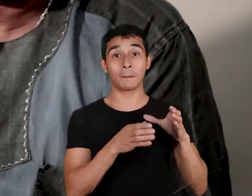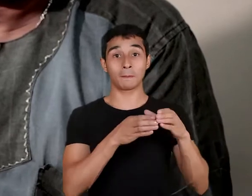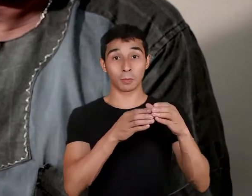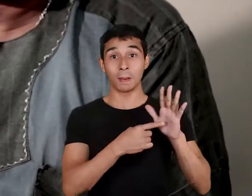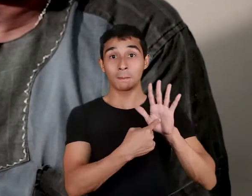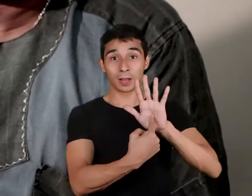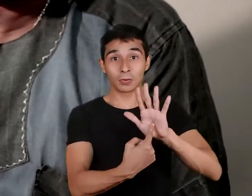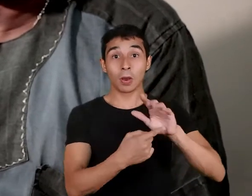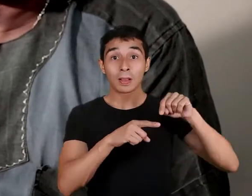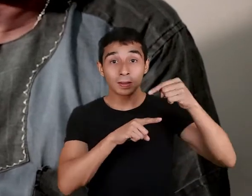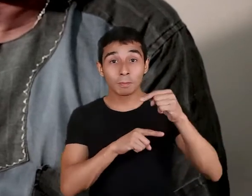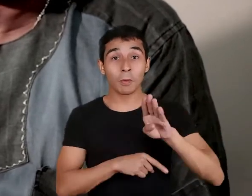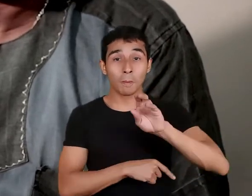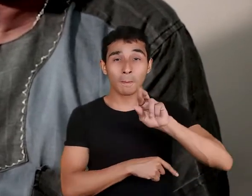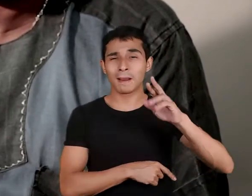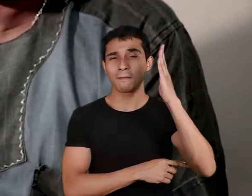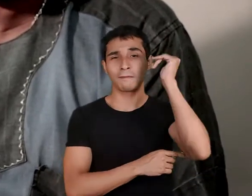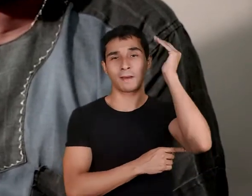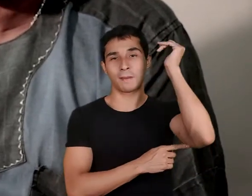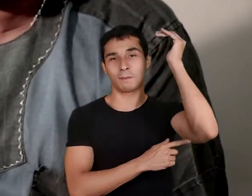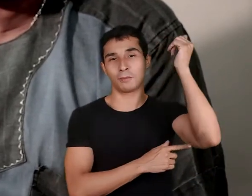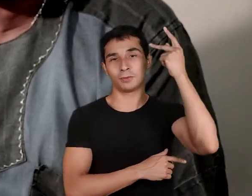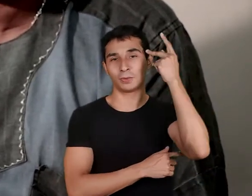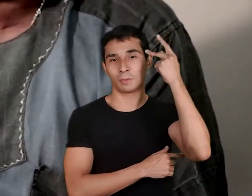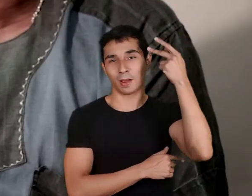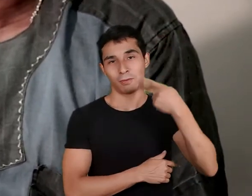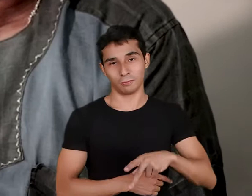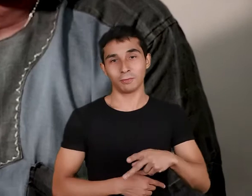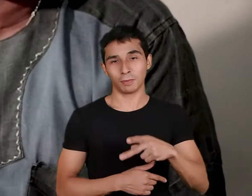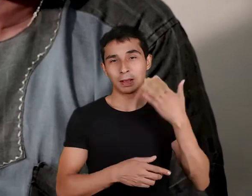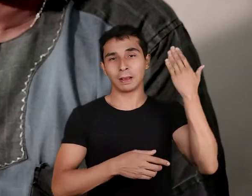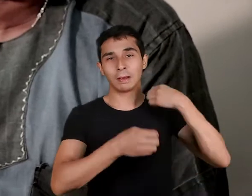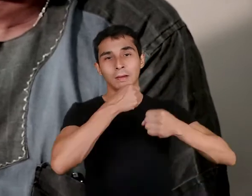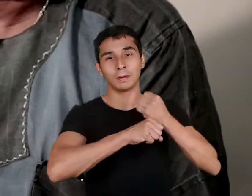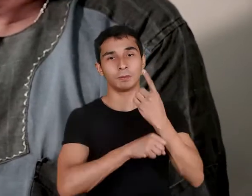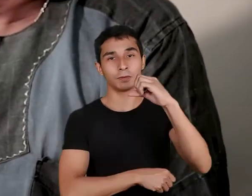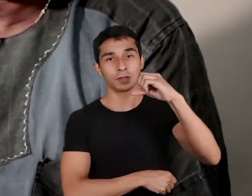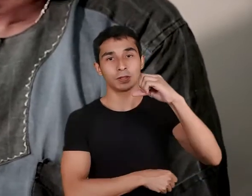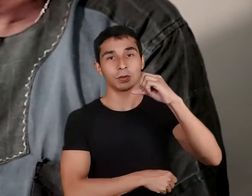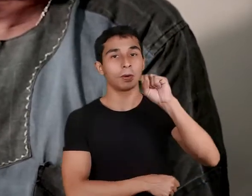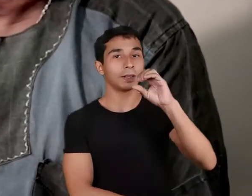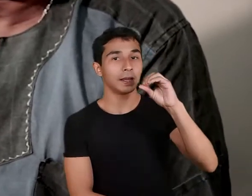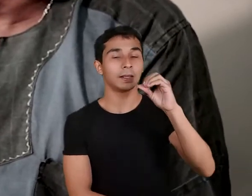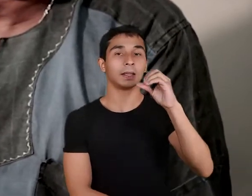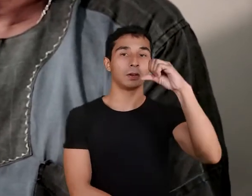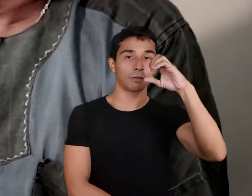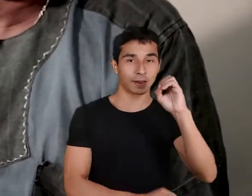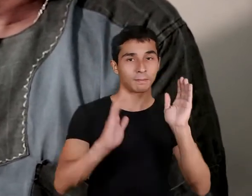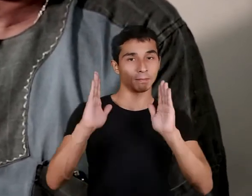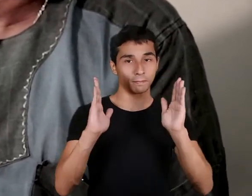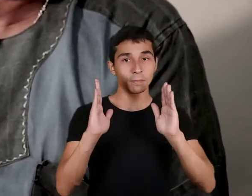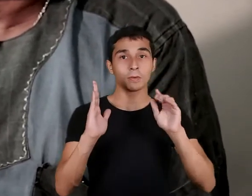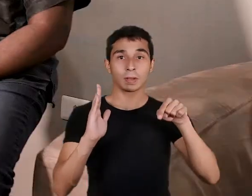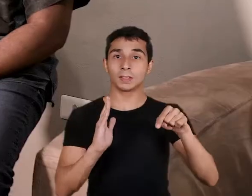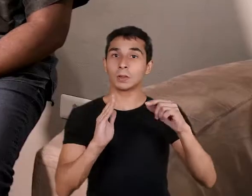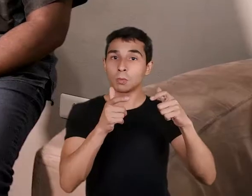top em São Paulo nos anos 80 e 90. Muita gente mesmo veio tocar